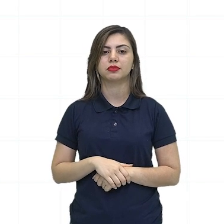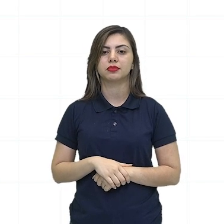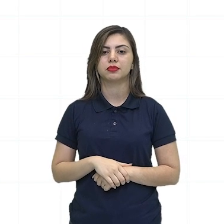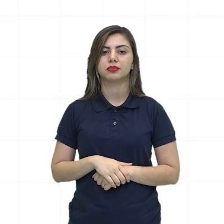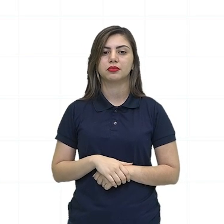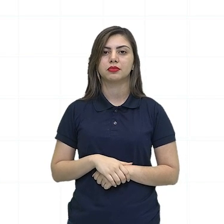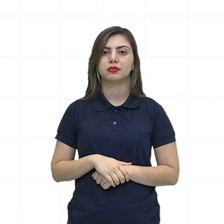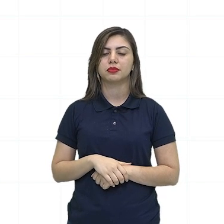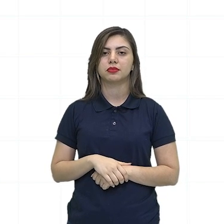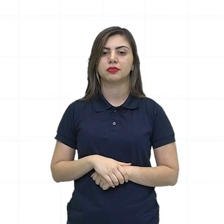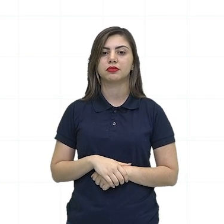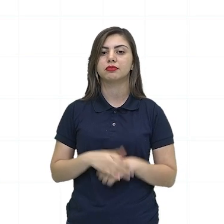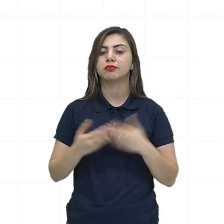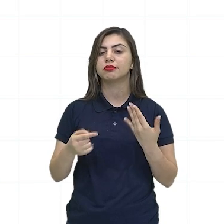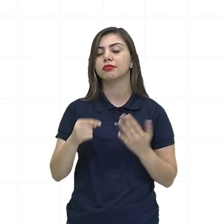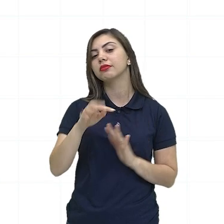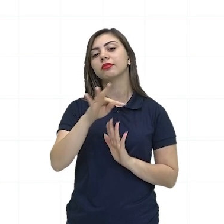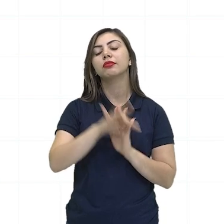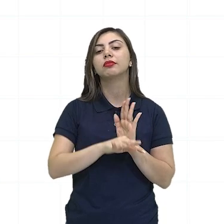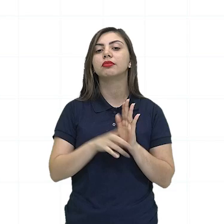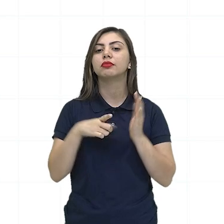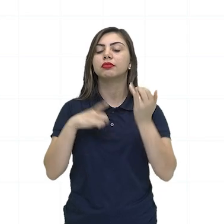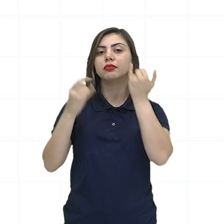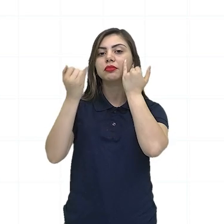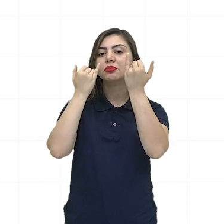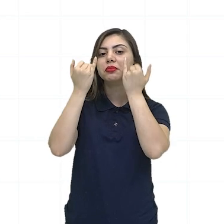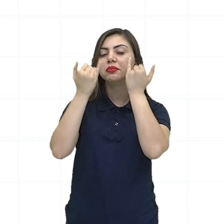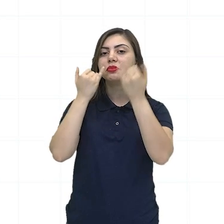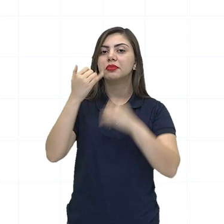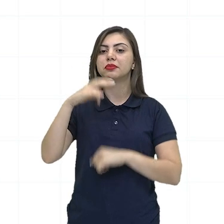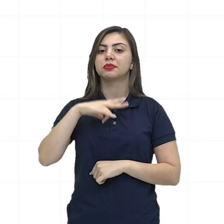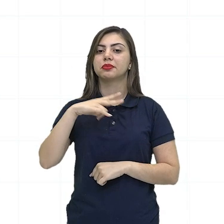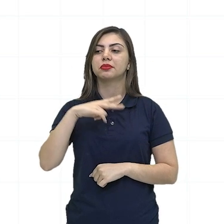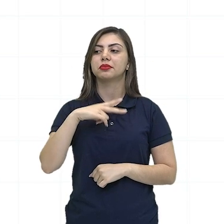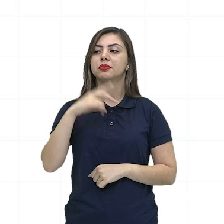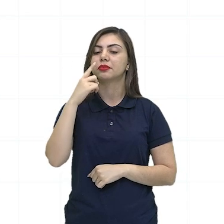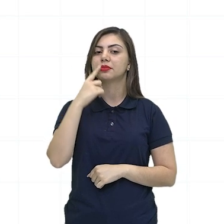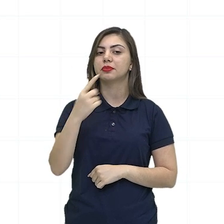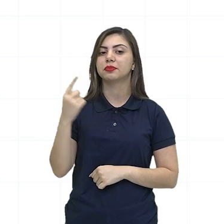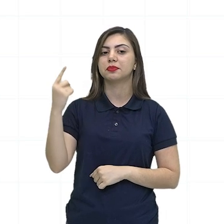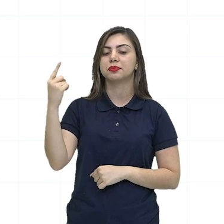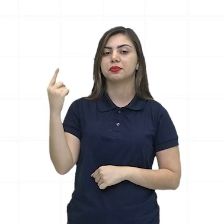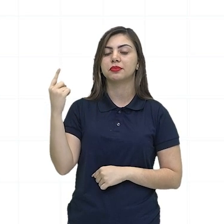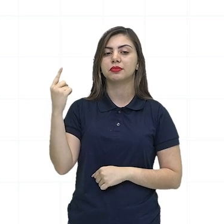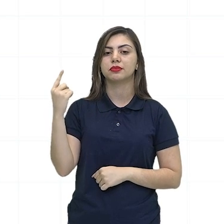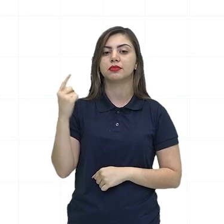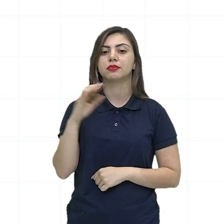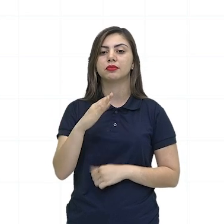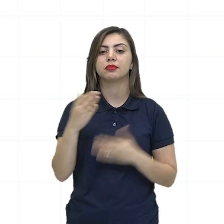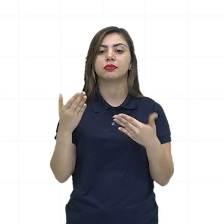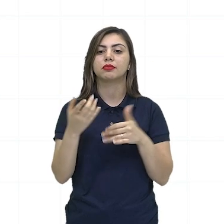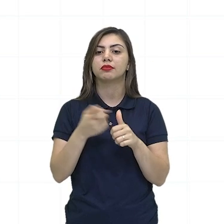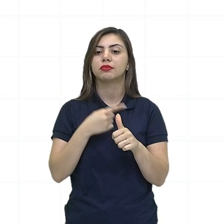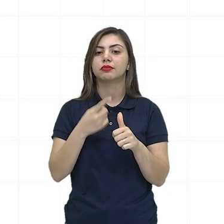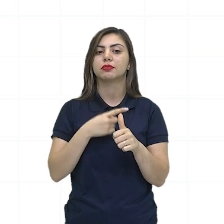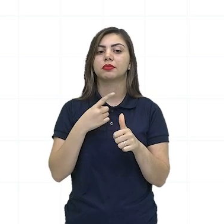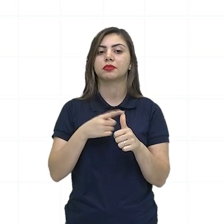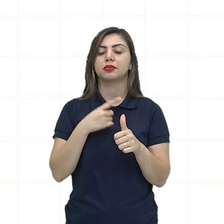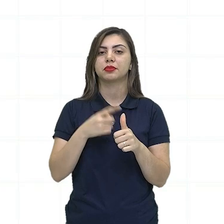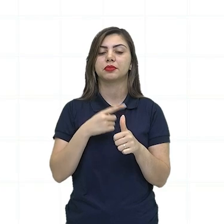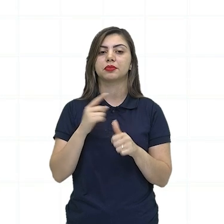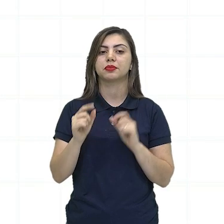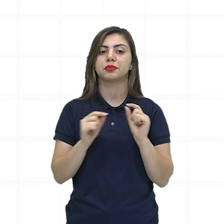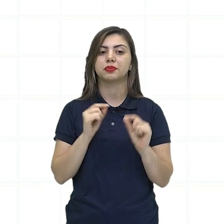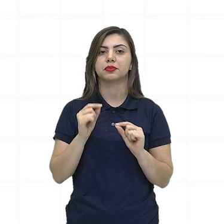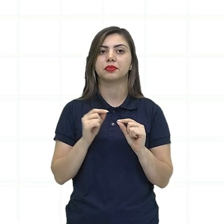Esse texto aí, ele está cheio de informações pessoais, olha só. Eu vou primeiro aqui é uma